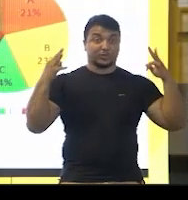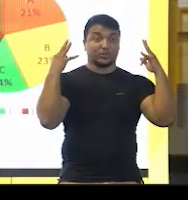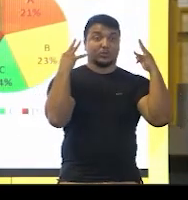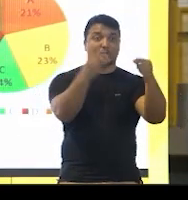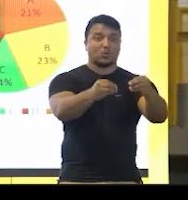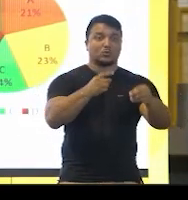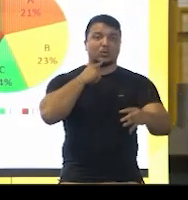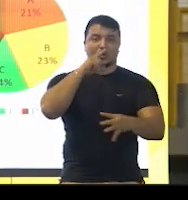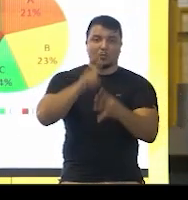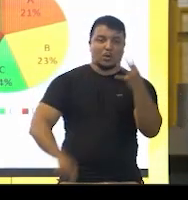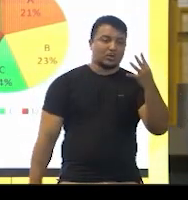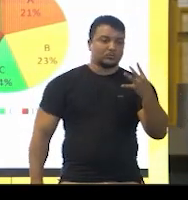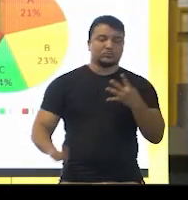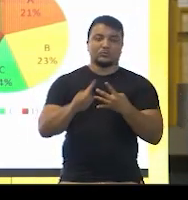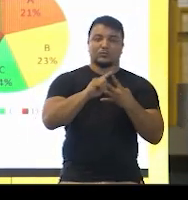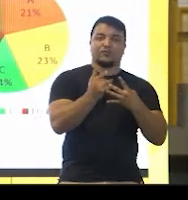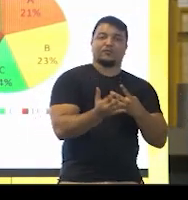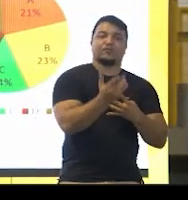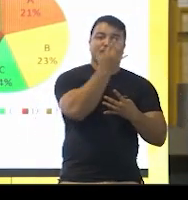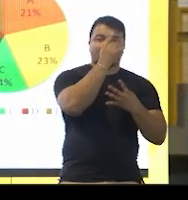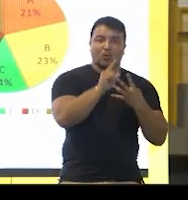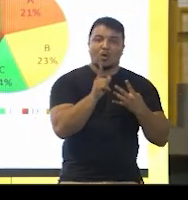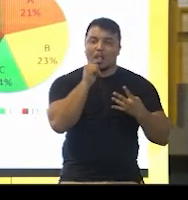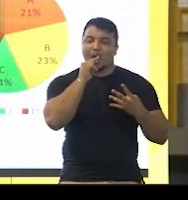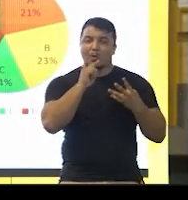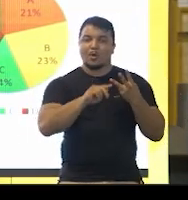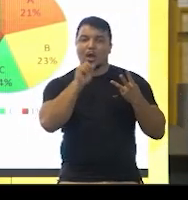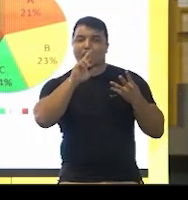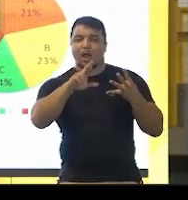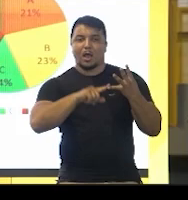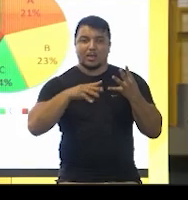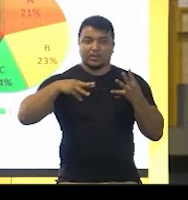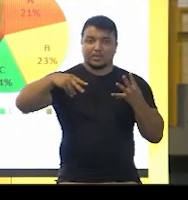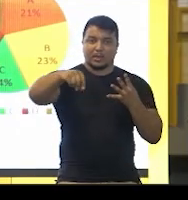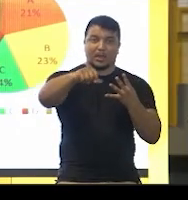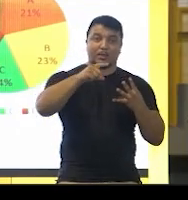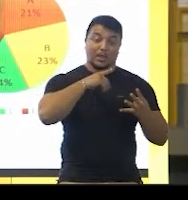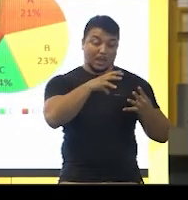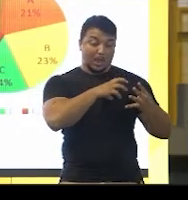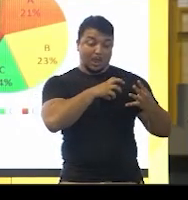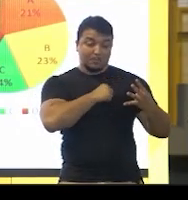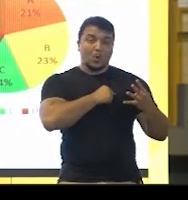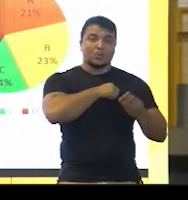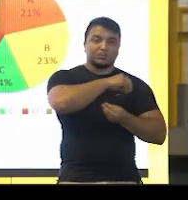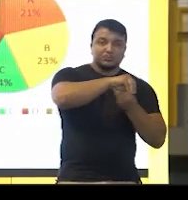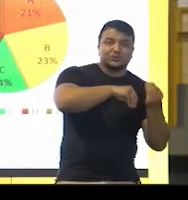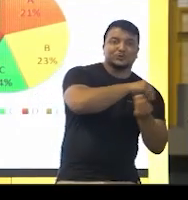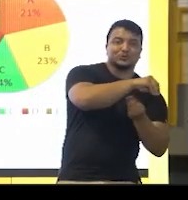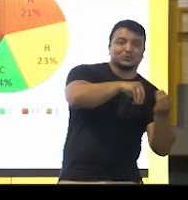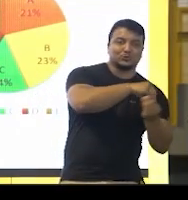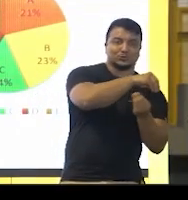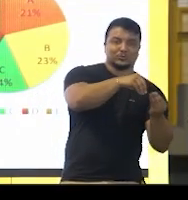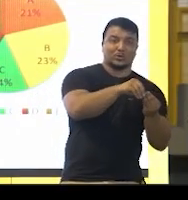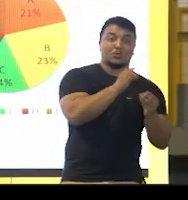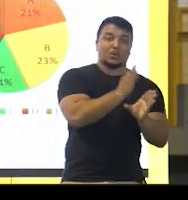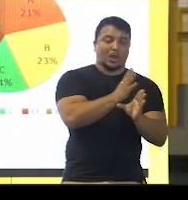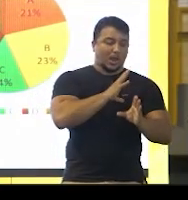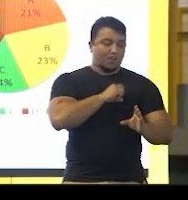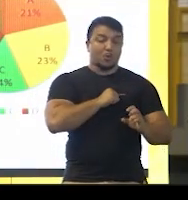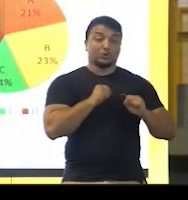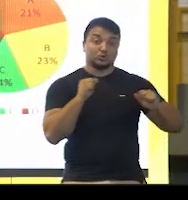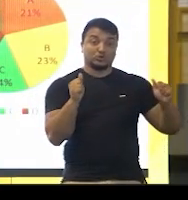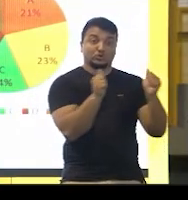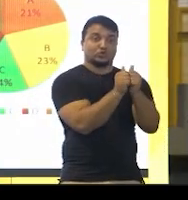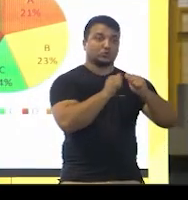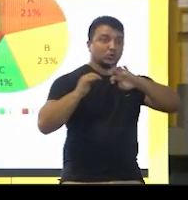as coisas são os 4. E esses 4 elementos, eles são misturados pelo amor, porque o amor tudo unifica,